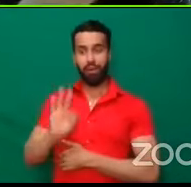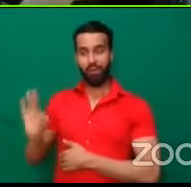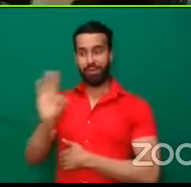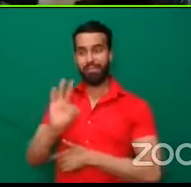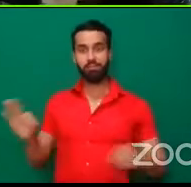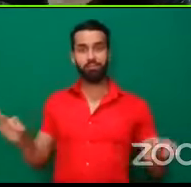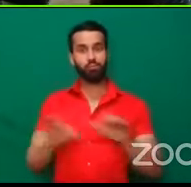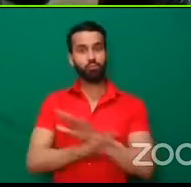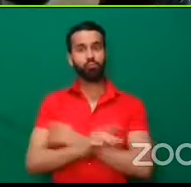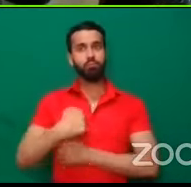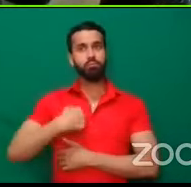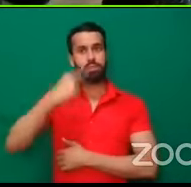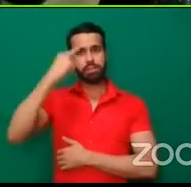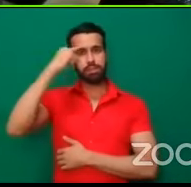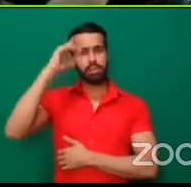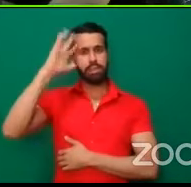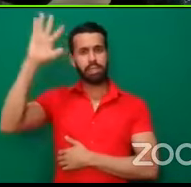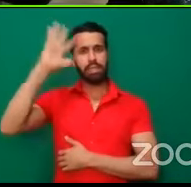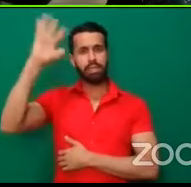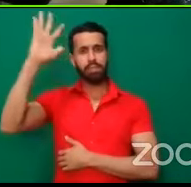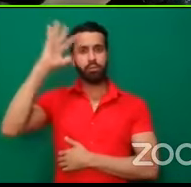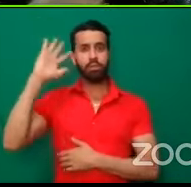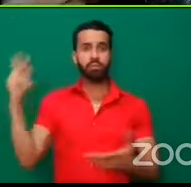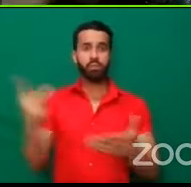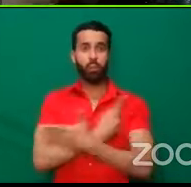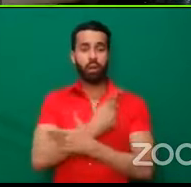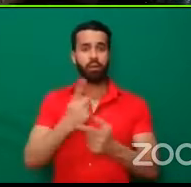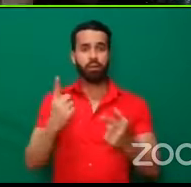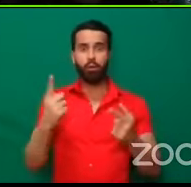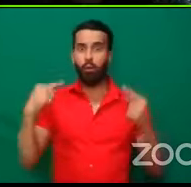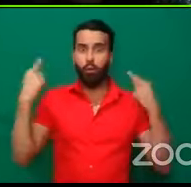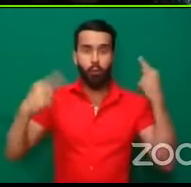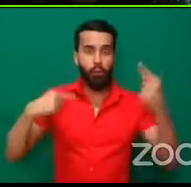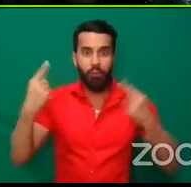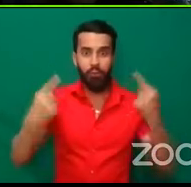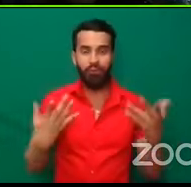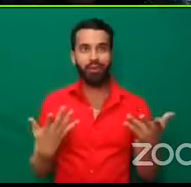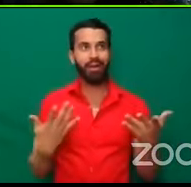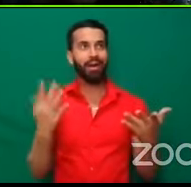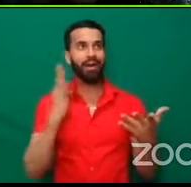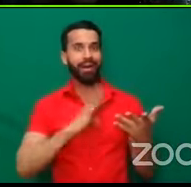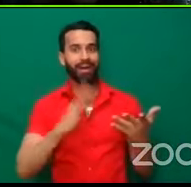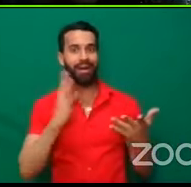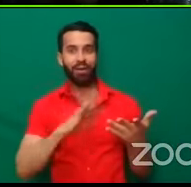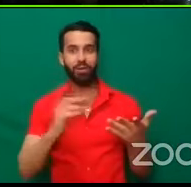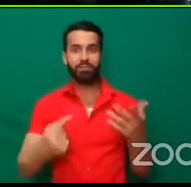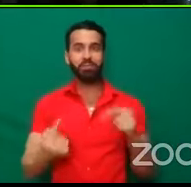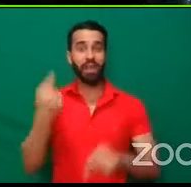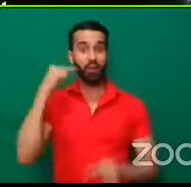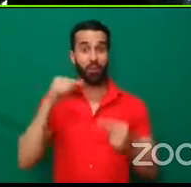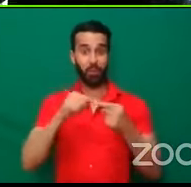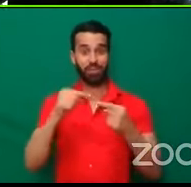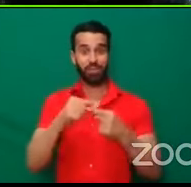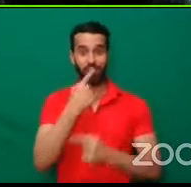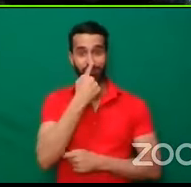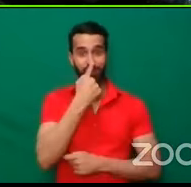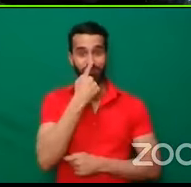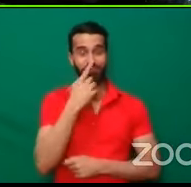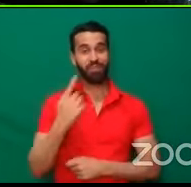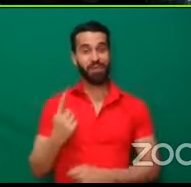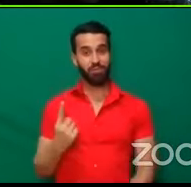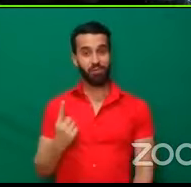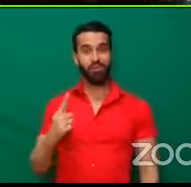falei: Cara, que lance louco, cara, que lance surreal. Eu sempre tive essa vibe muito anos 80, assim, que nos anos